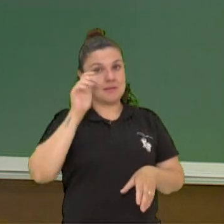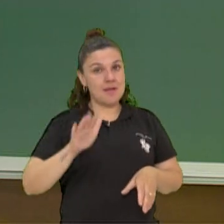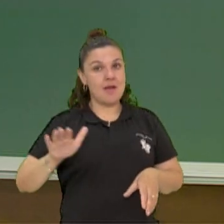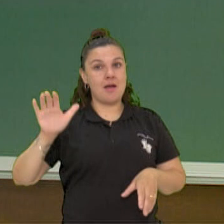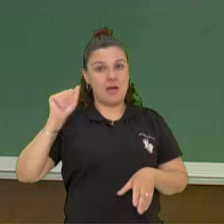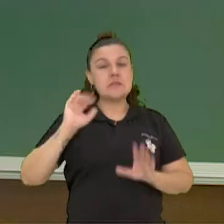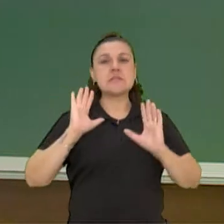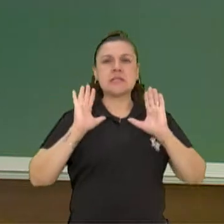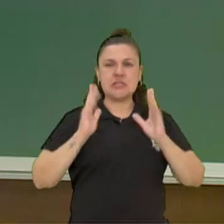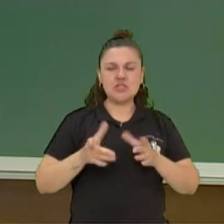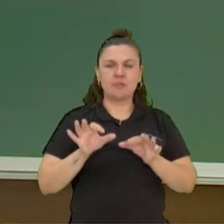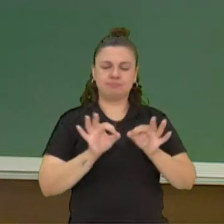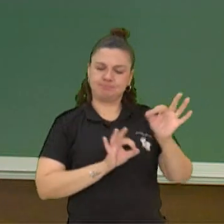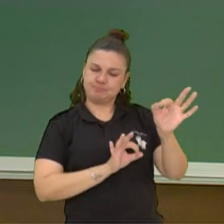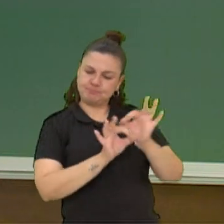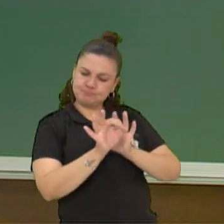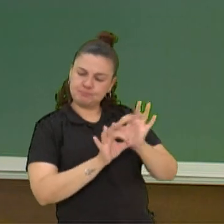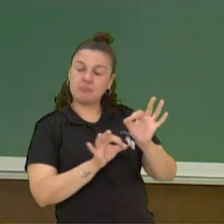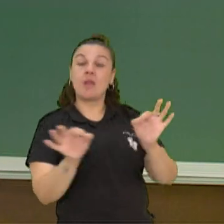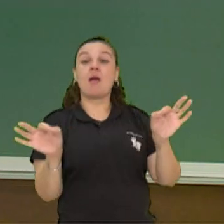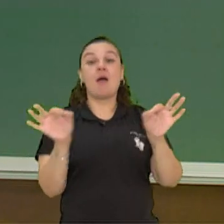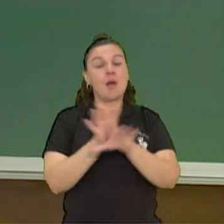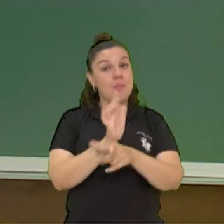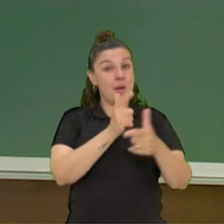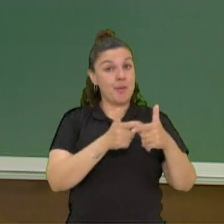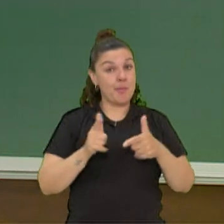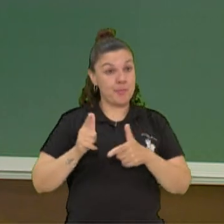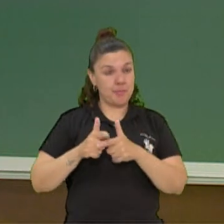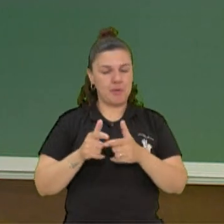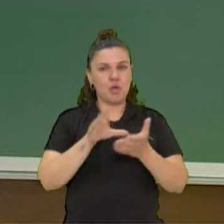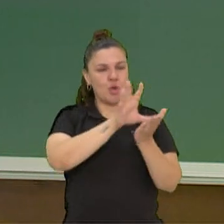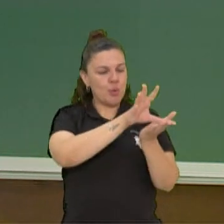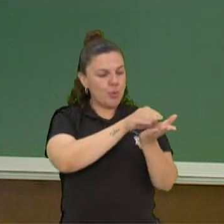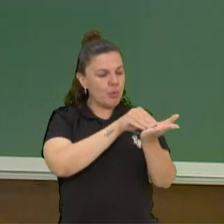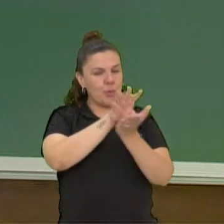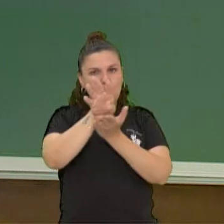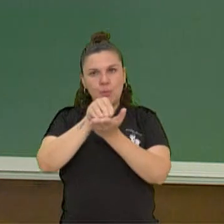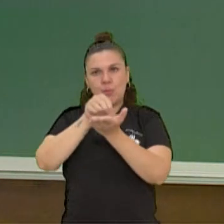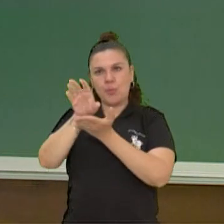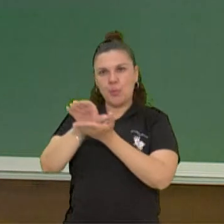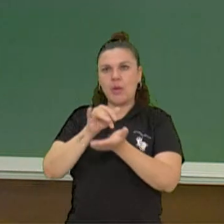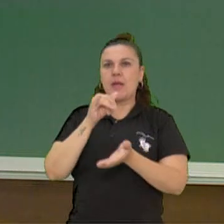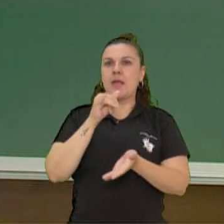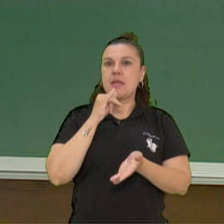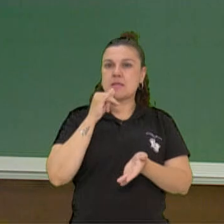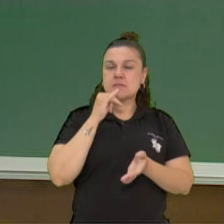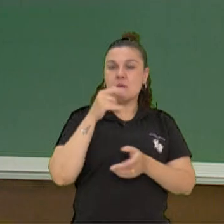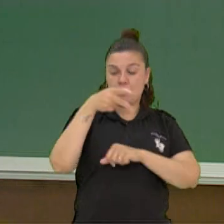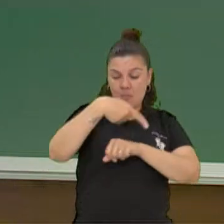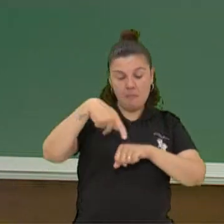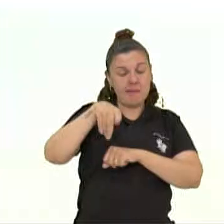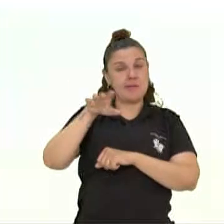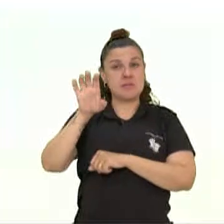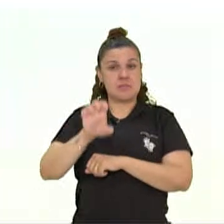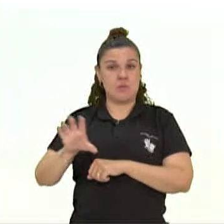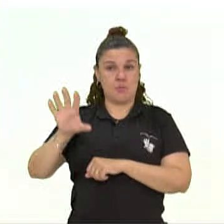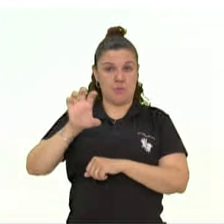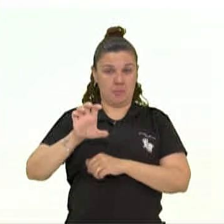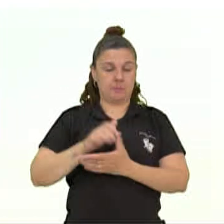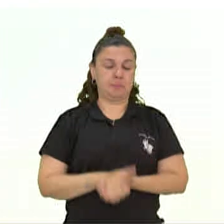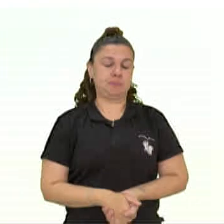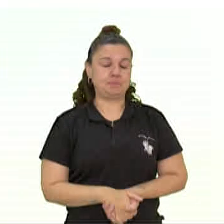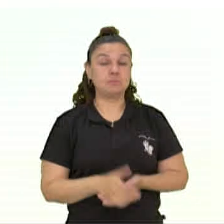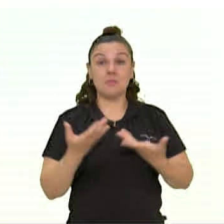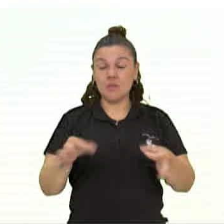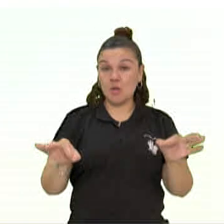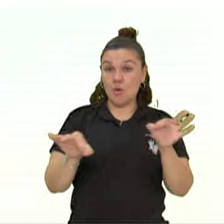adotando essa solução, né, copiando o exemplo dos países europeus. As soluções